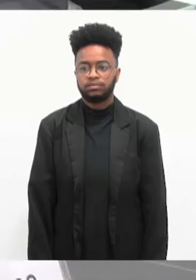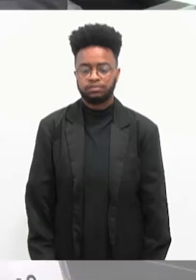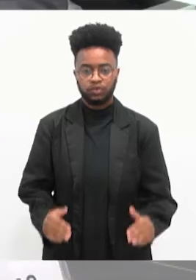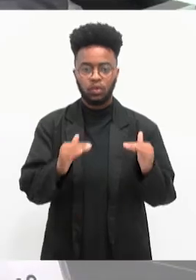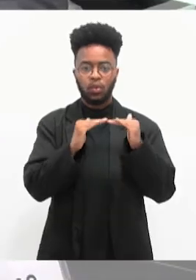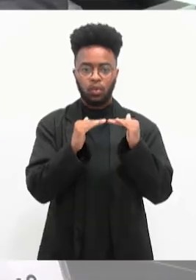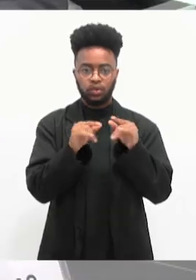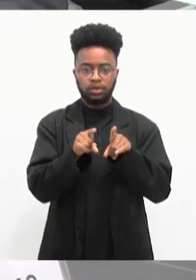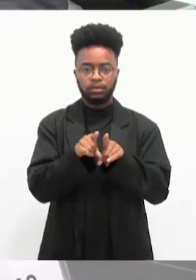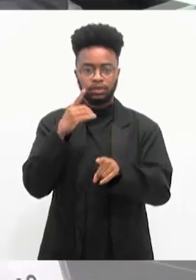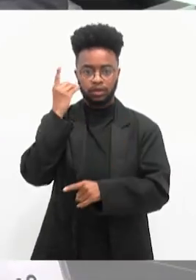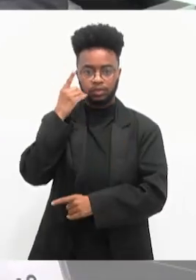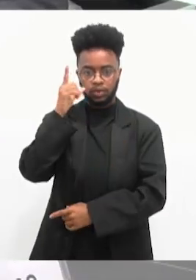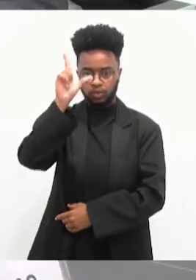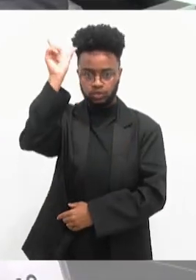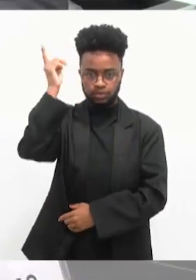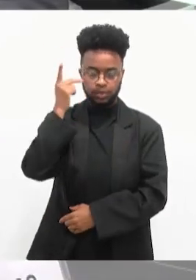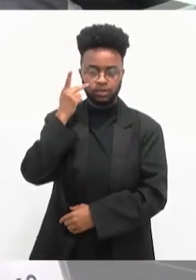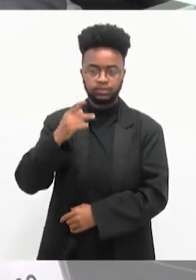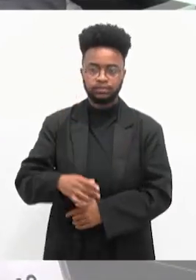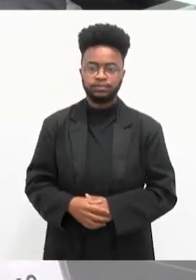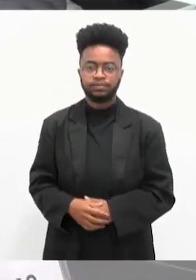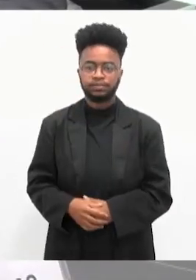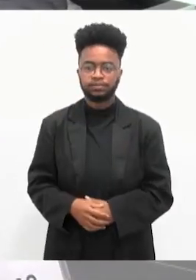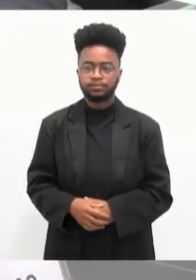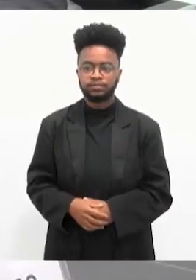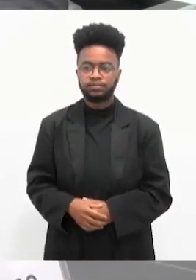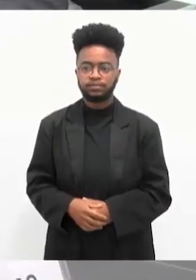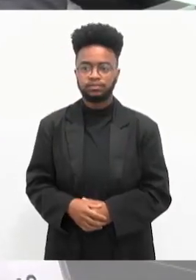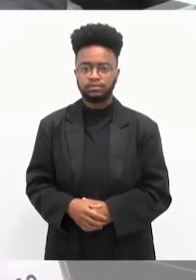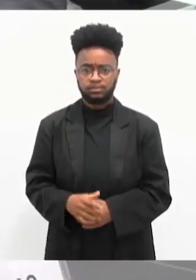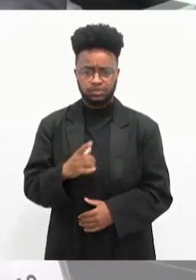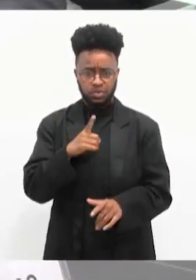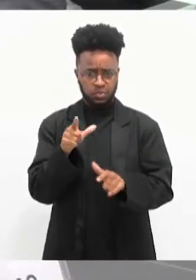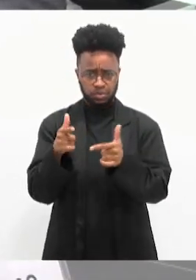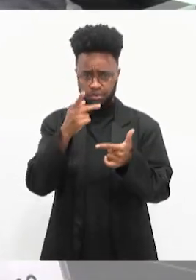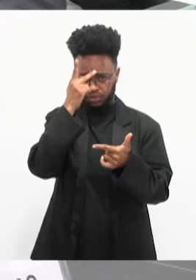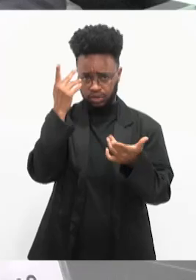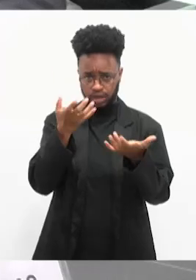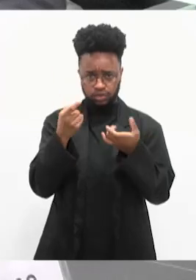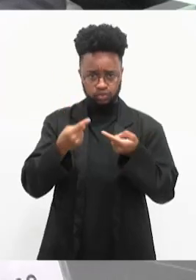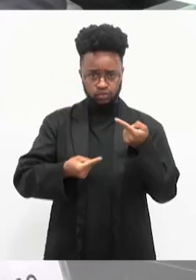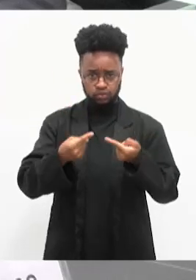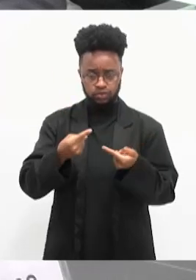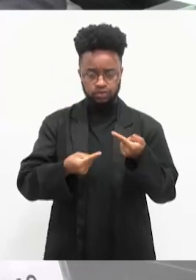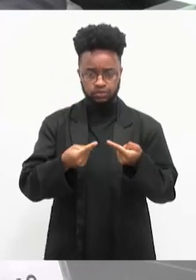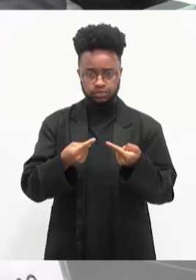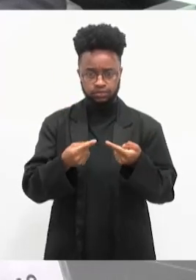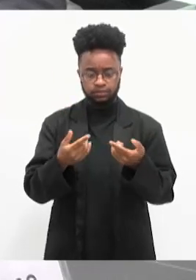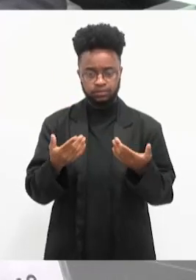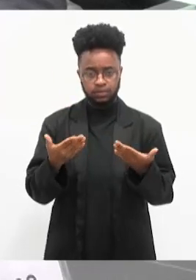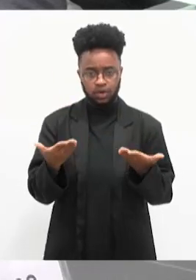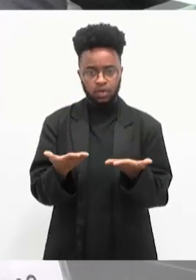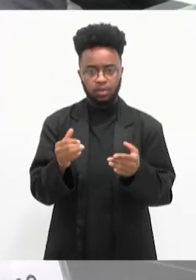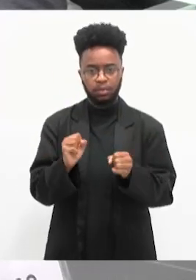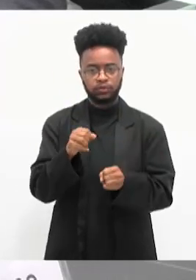Concordo também com o deputado Luiz Paulo. Apenas para mais alguém que gostaria de discutir? Então, em